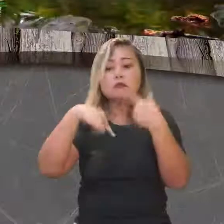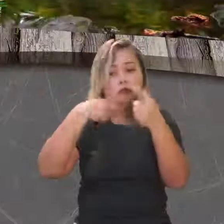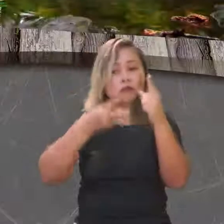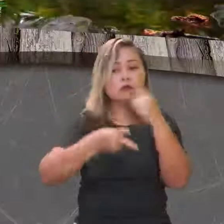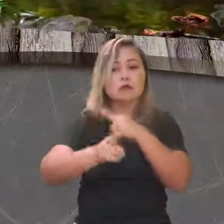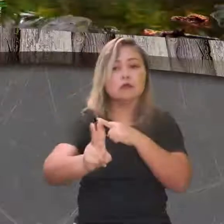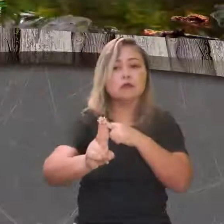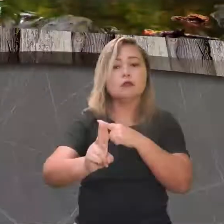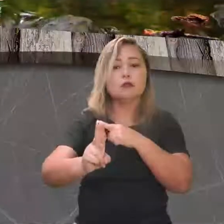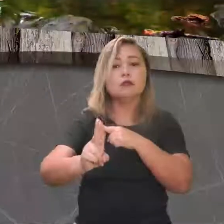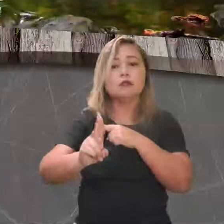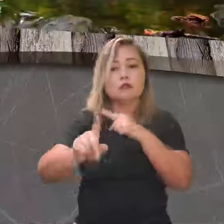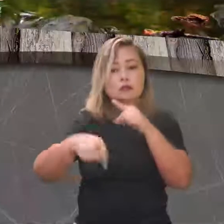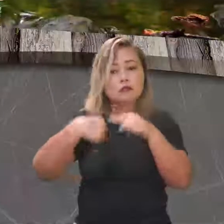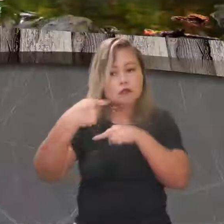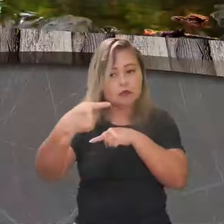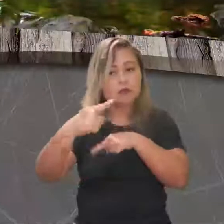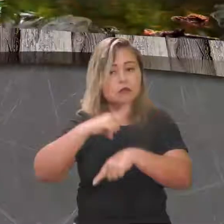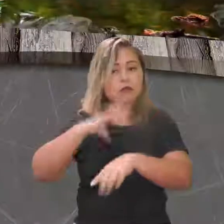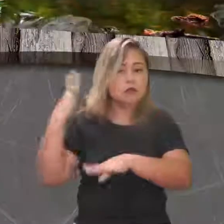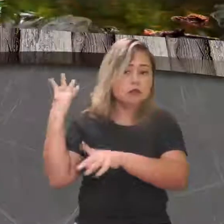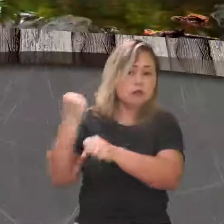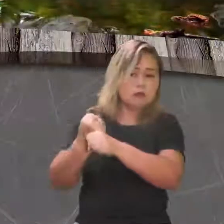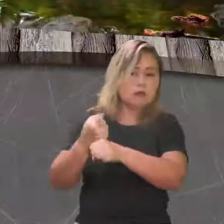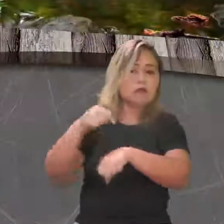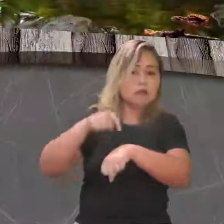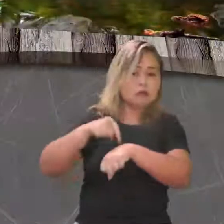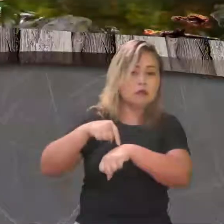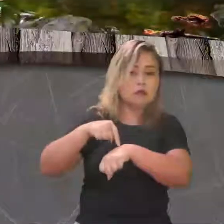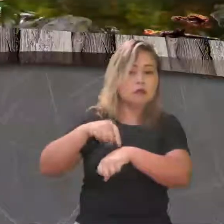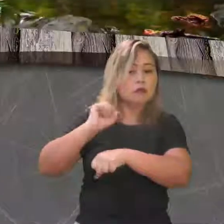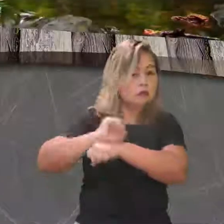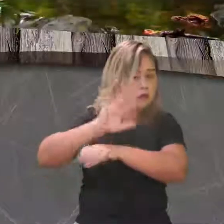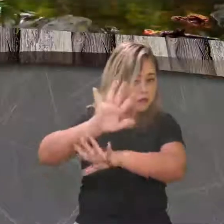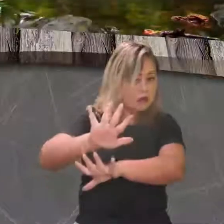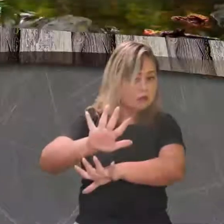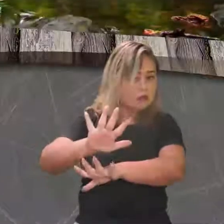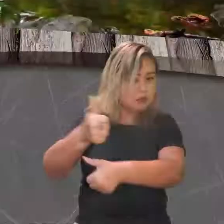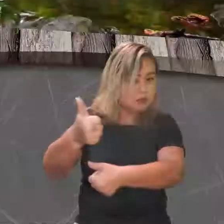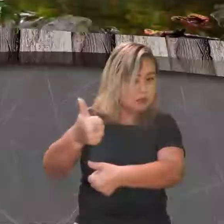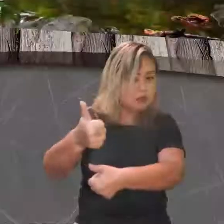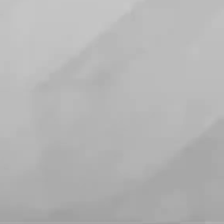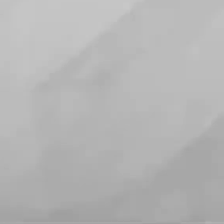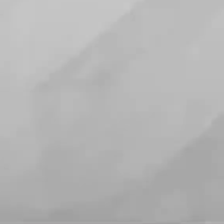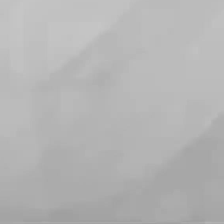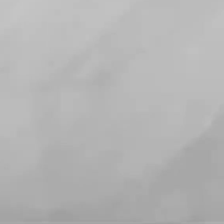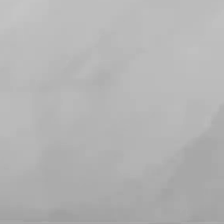dar continuidade e a gente vai ter a revisão já já. Segura aí, tá bom?